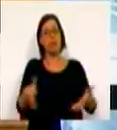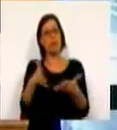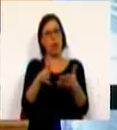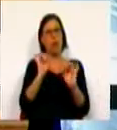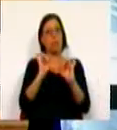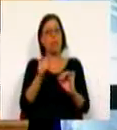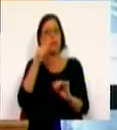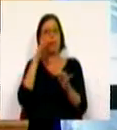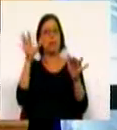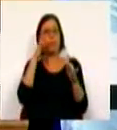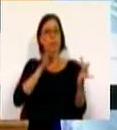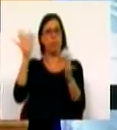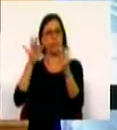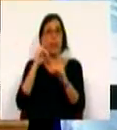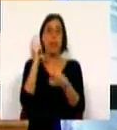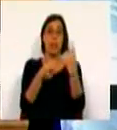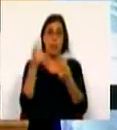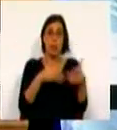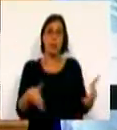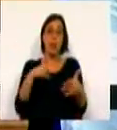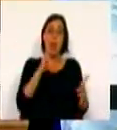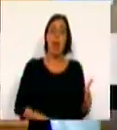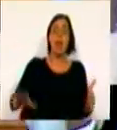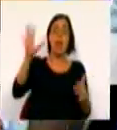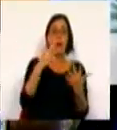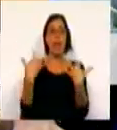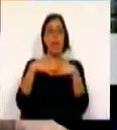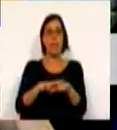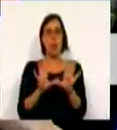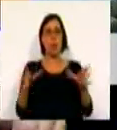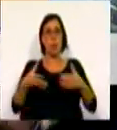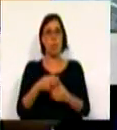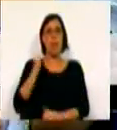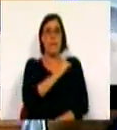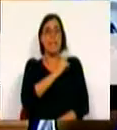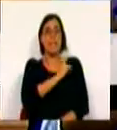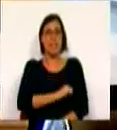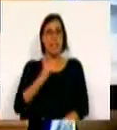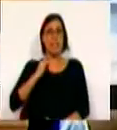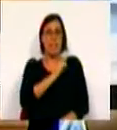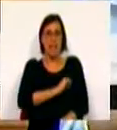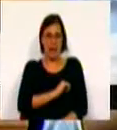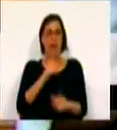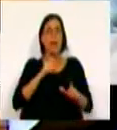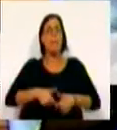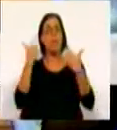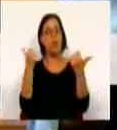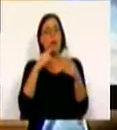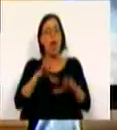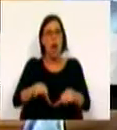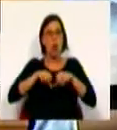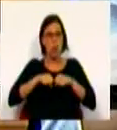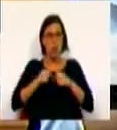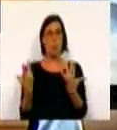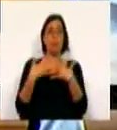Estratégico para as Migrações e a revisão da Estratégia Nacional para a Integração das Comunidades Ciganas, sobre a melhoria do sistema de acolhimento